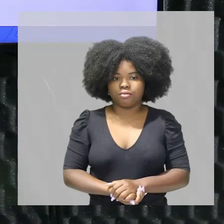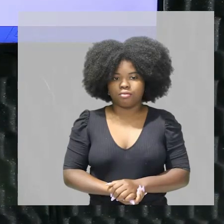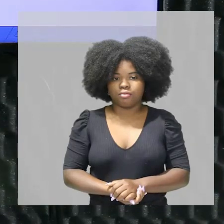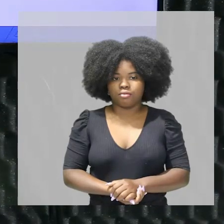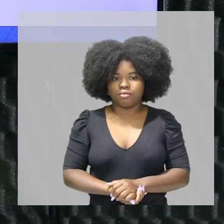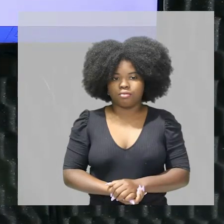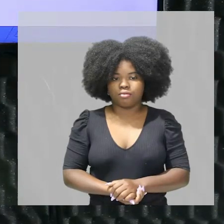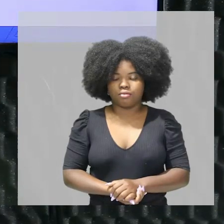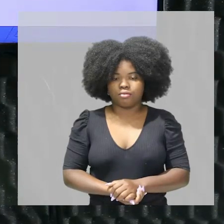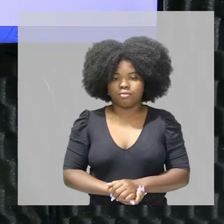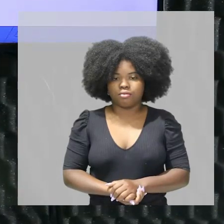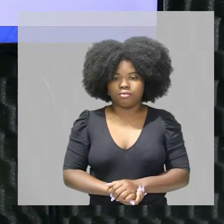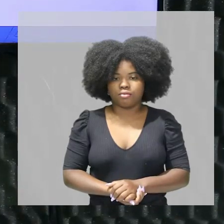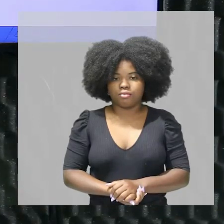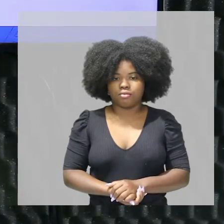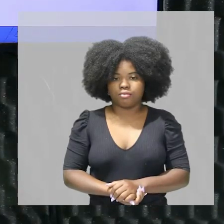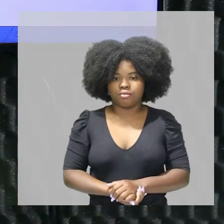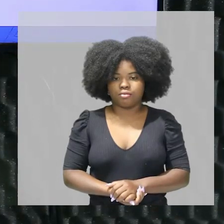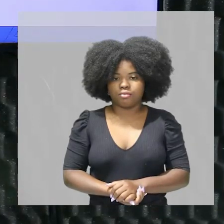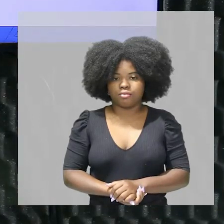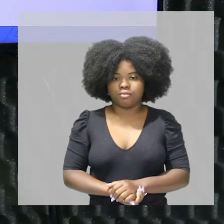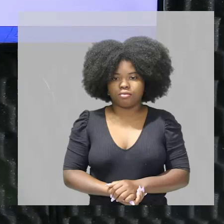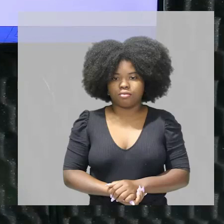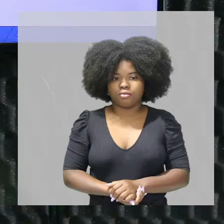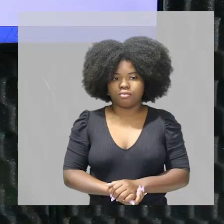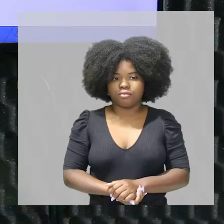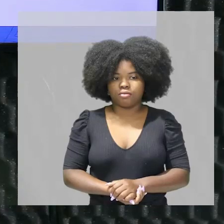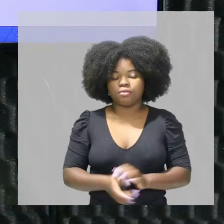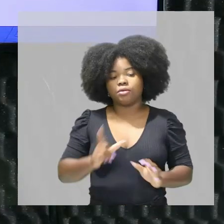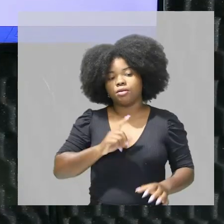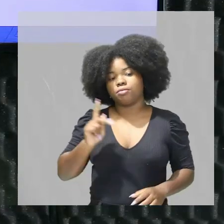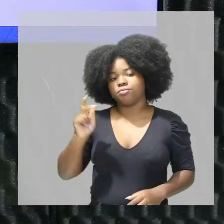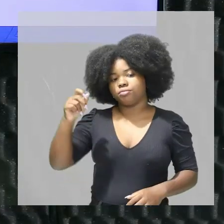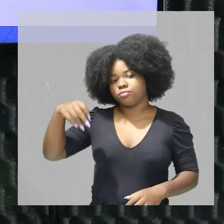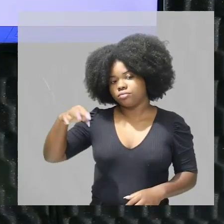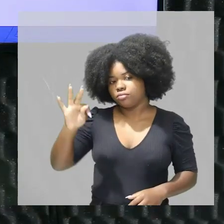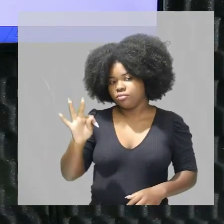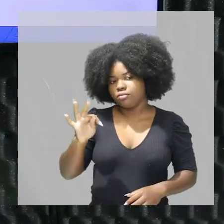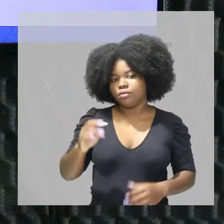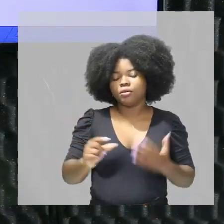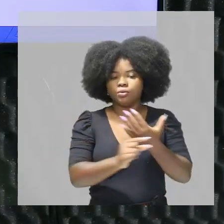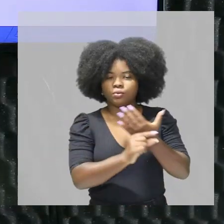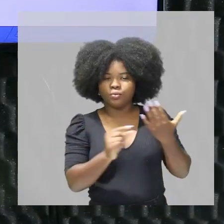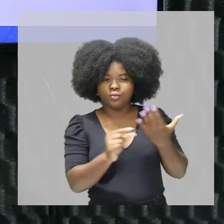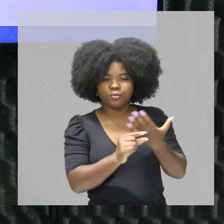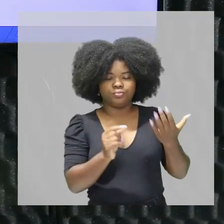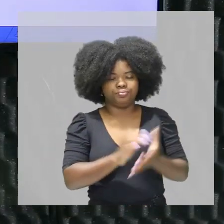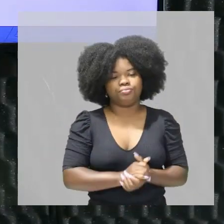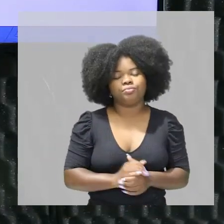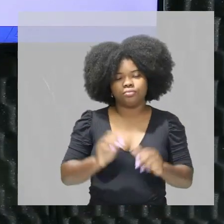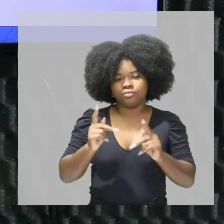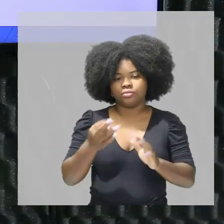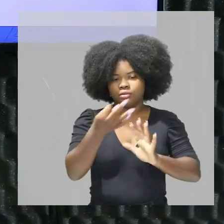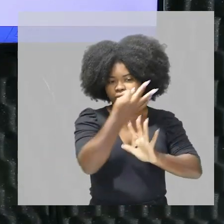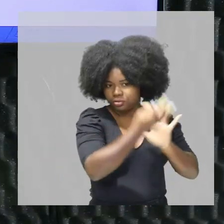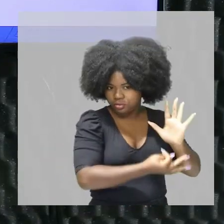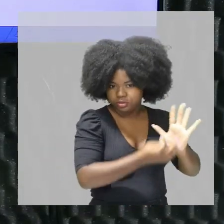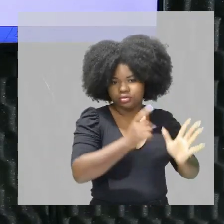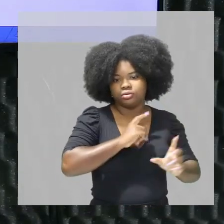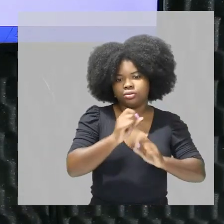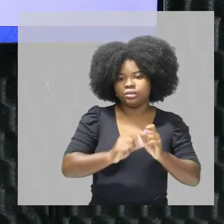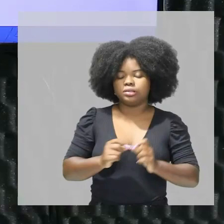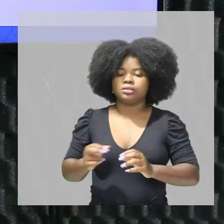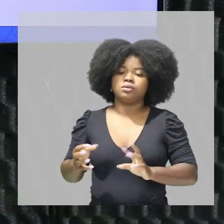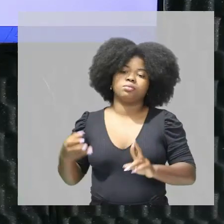pelo nosso conhecimento Manuel Kant o trecho em questão é uma referência que ficou conhecido como revolução